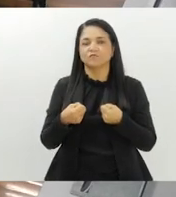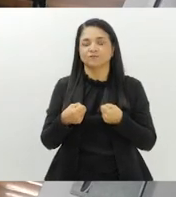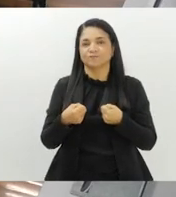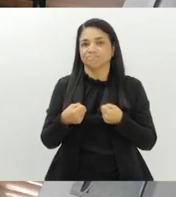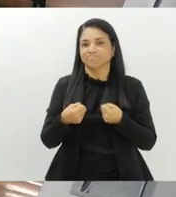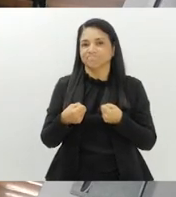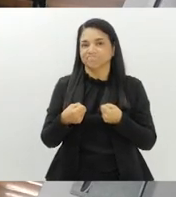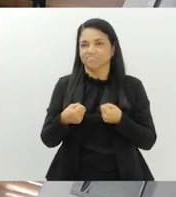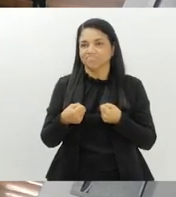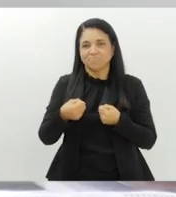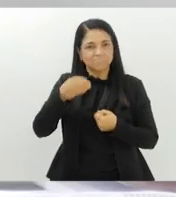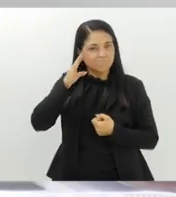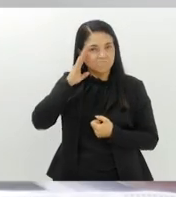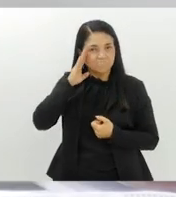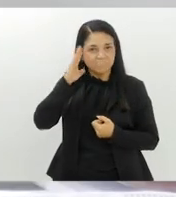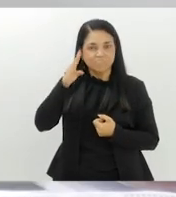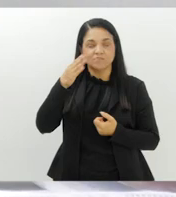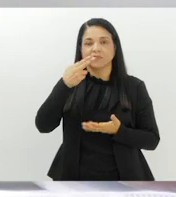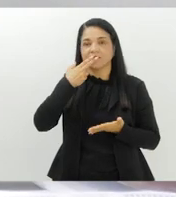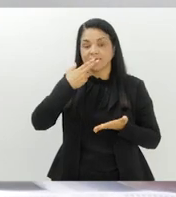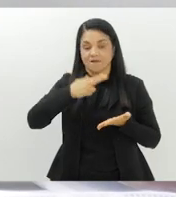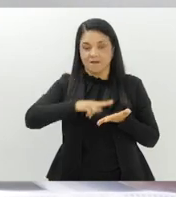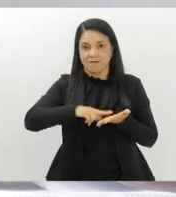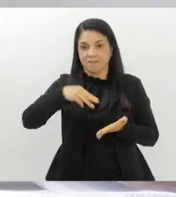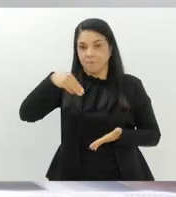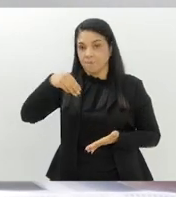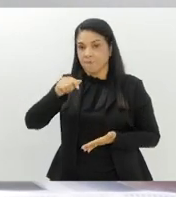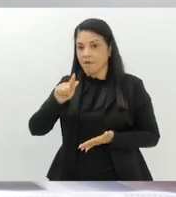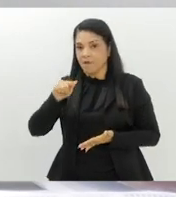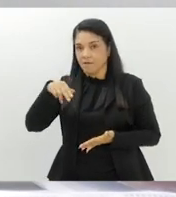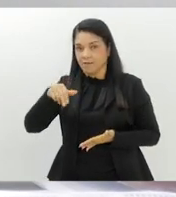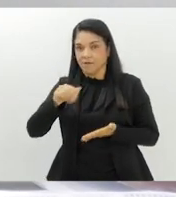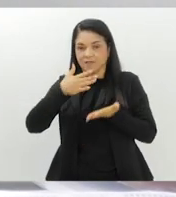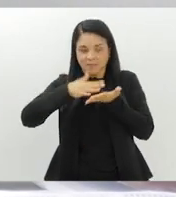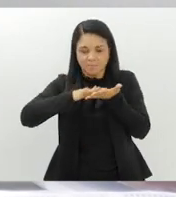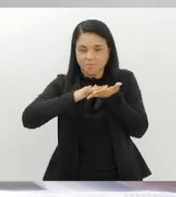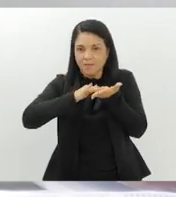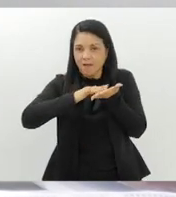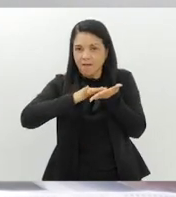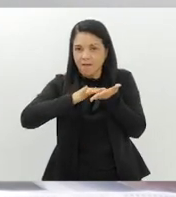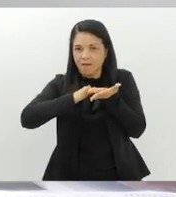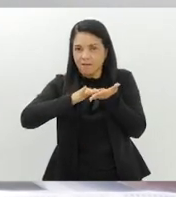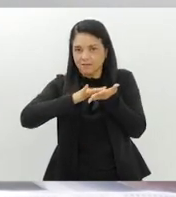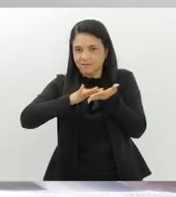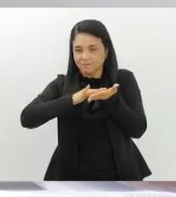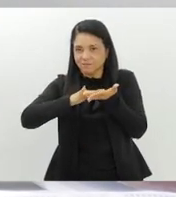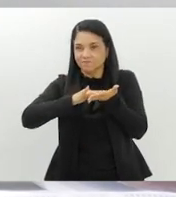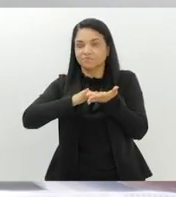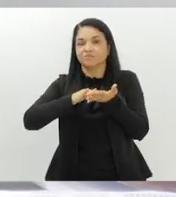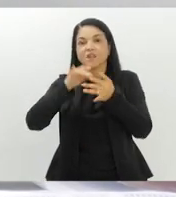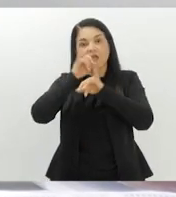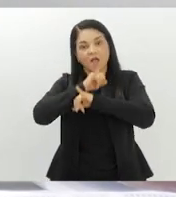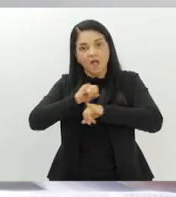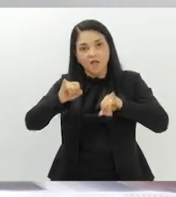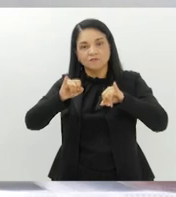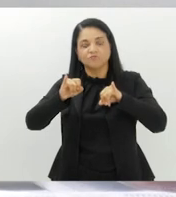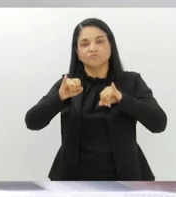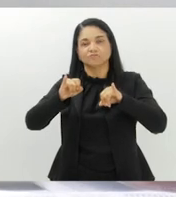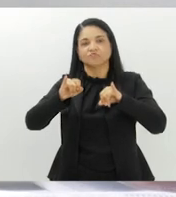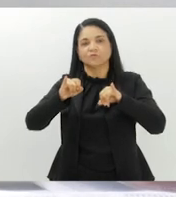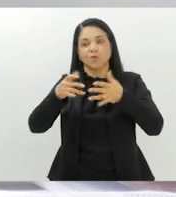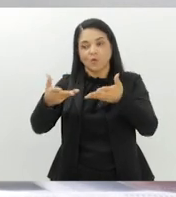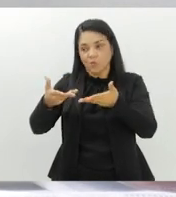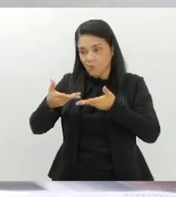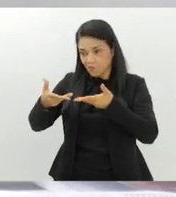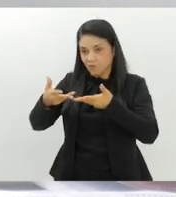inédito da Carta Magna em Braille. E eu anuncio e convido para formar